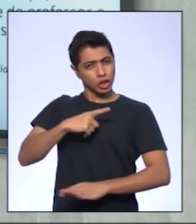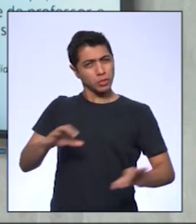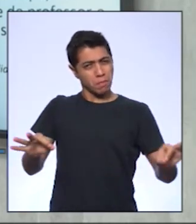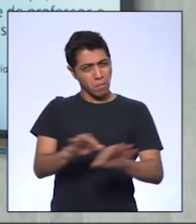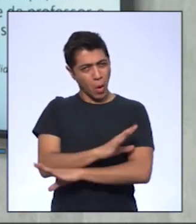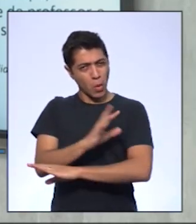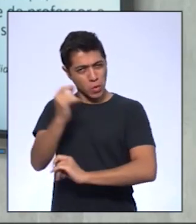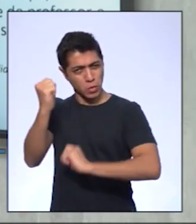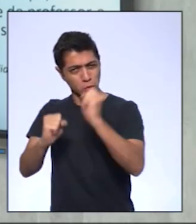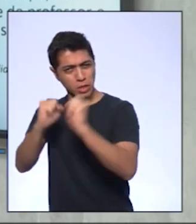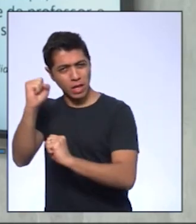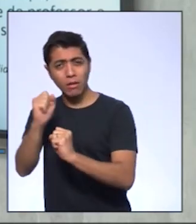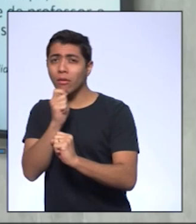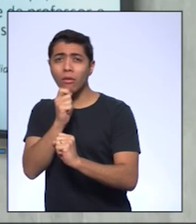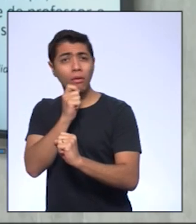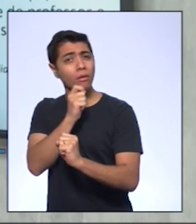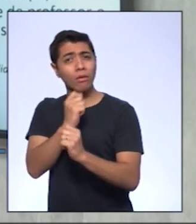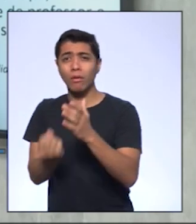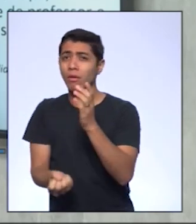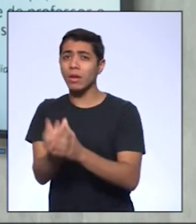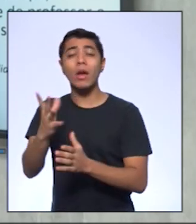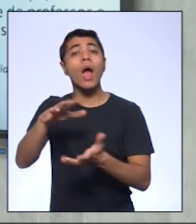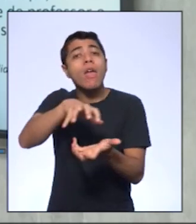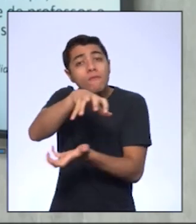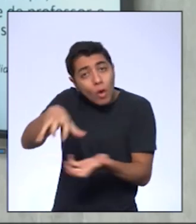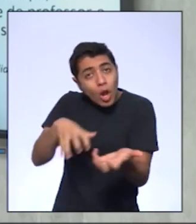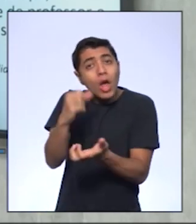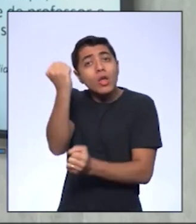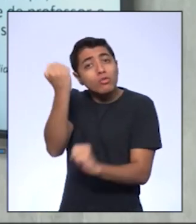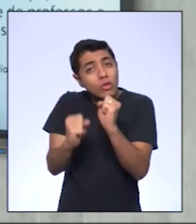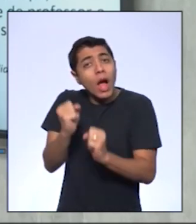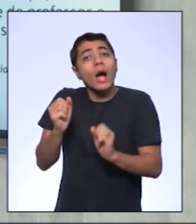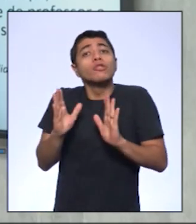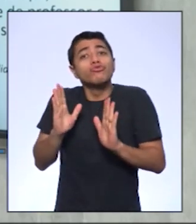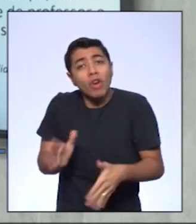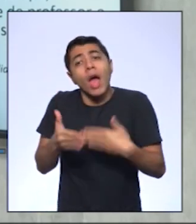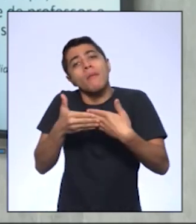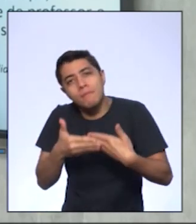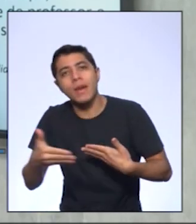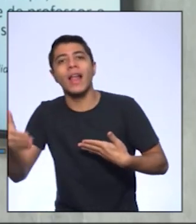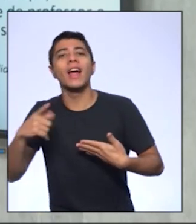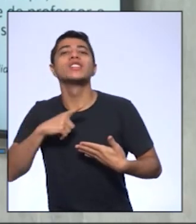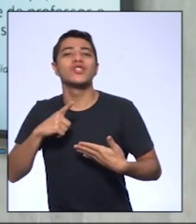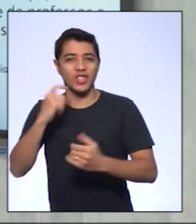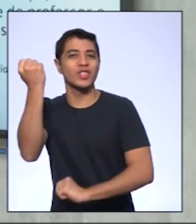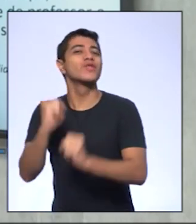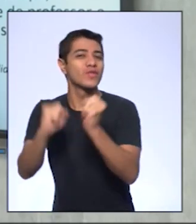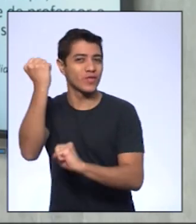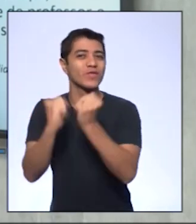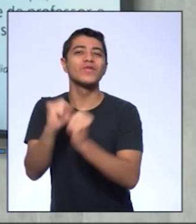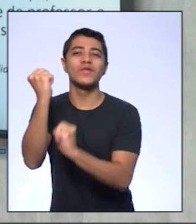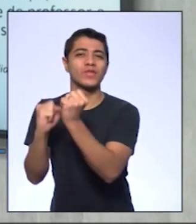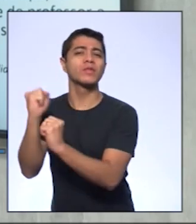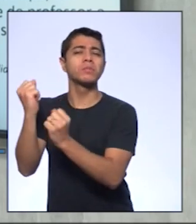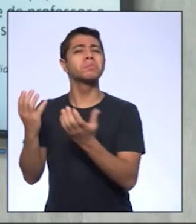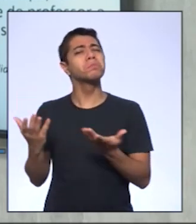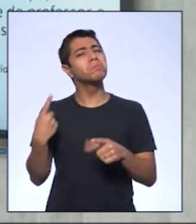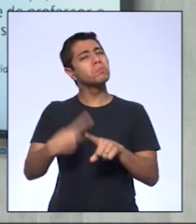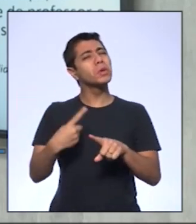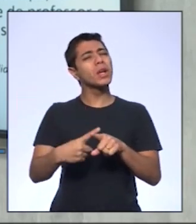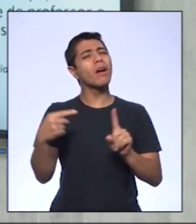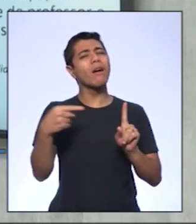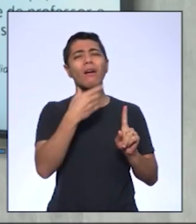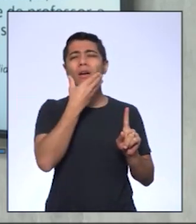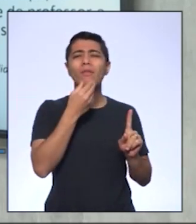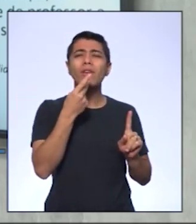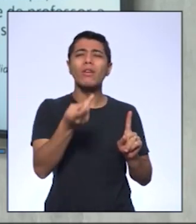depois da Revolução Industrial, entendeu? A gente só pode falar de indústria depois da Revolução Industrial. Faz sentido o que eu tô te falando? Então ele fez meio que uma